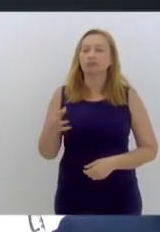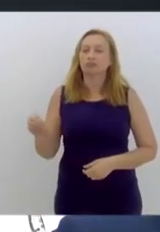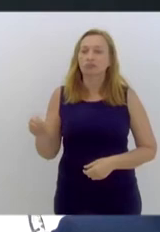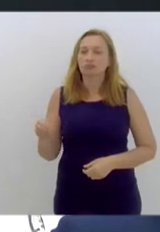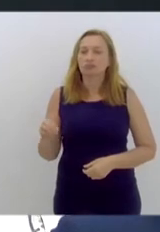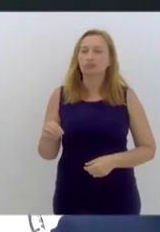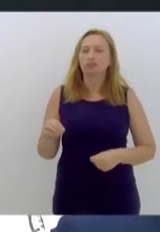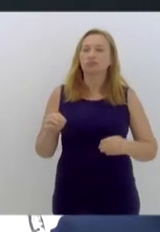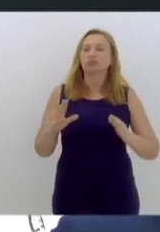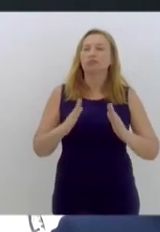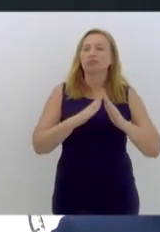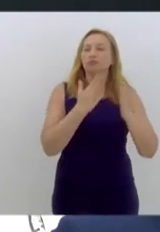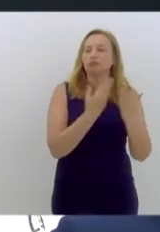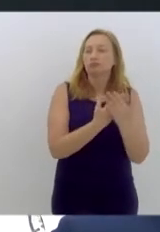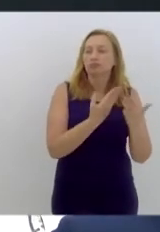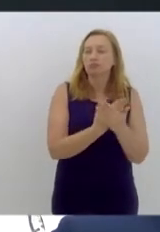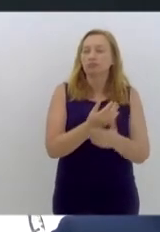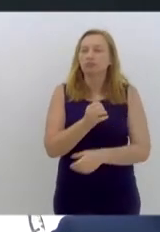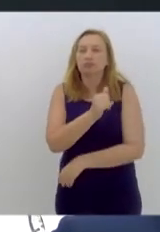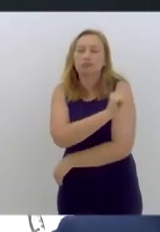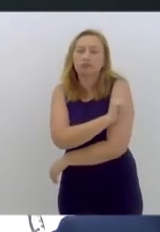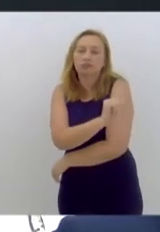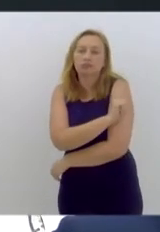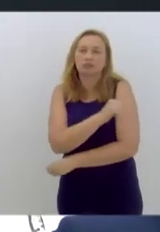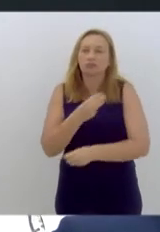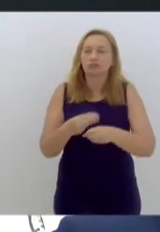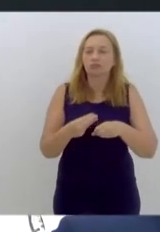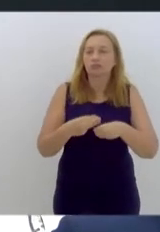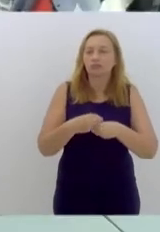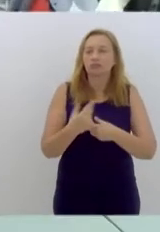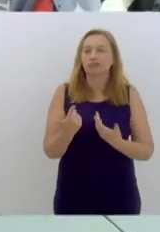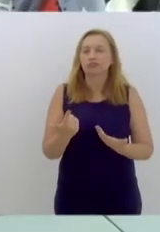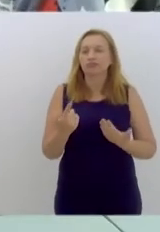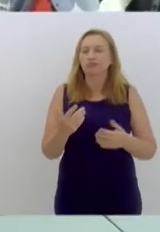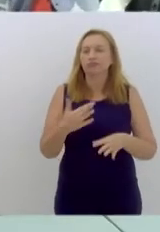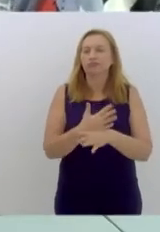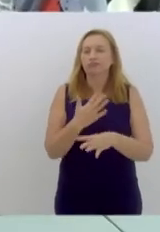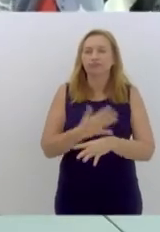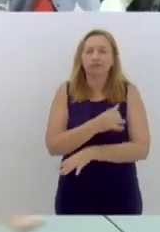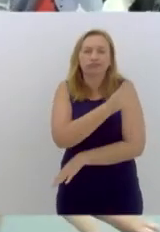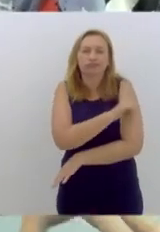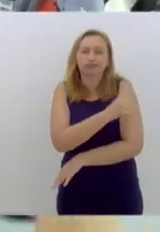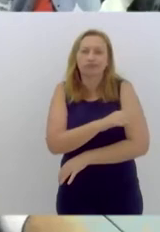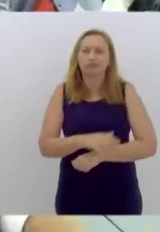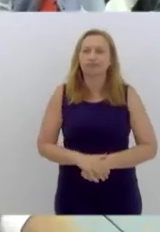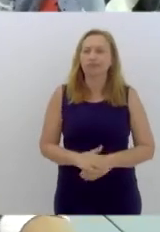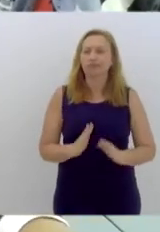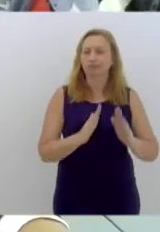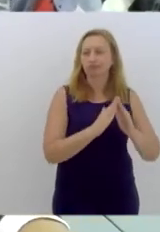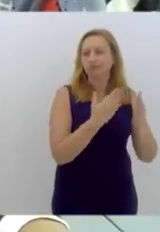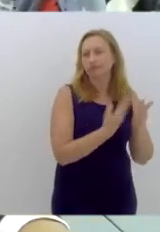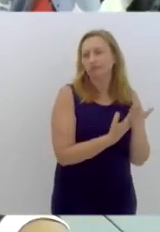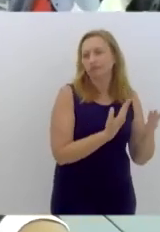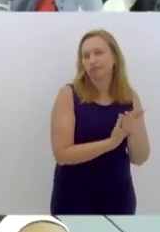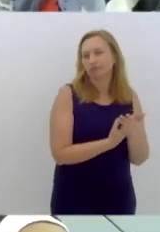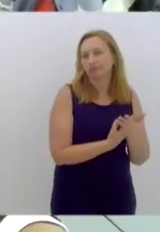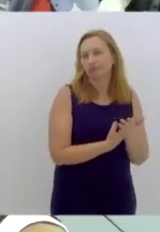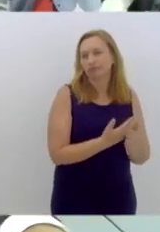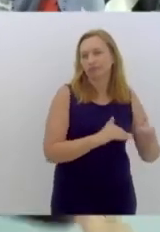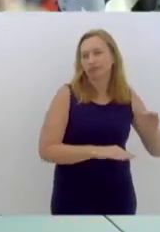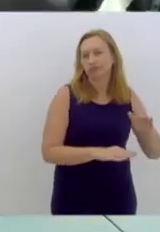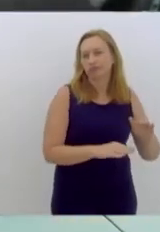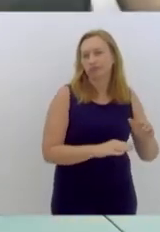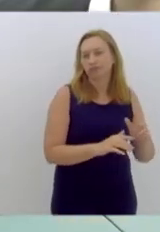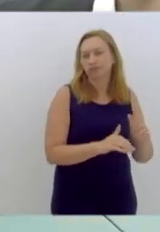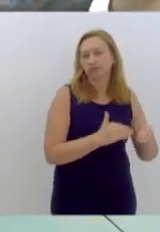escolas e alunos dos municípios. Então, não basta, por exemplo, na cidade do Rio de Janeiro, que uma escola no Falé cresça tanto